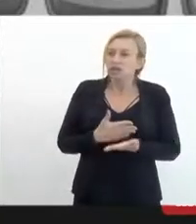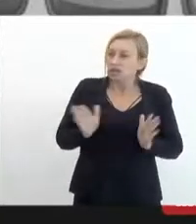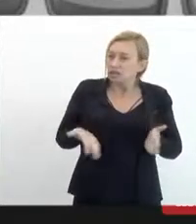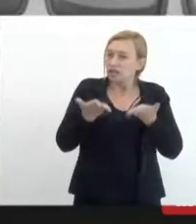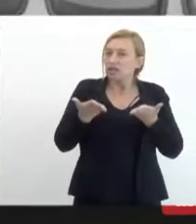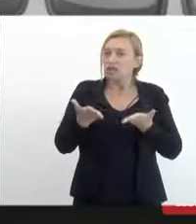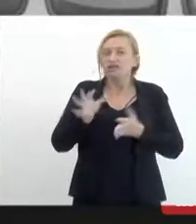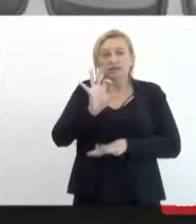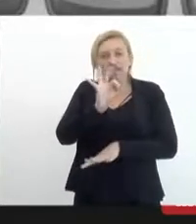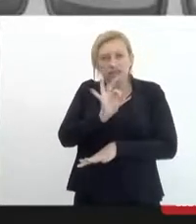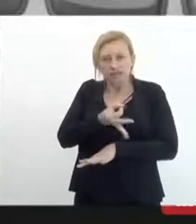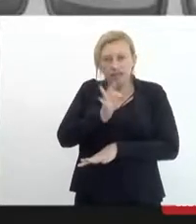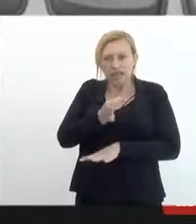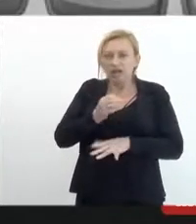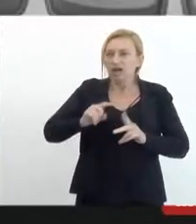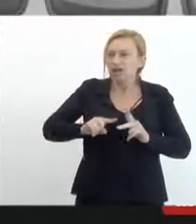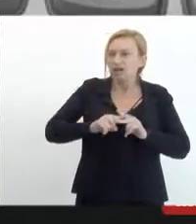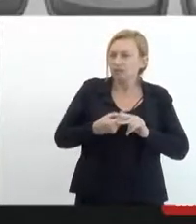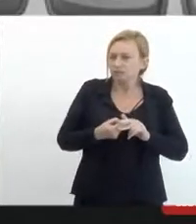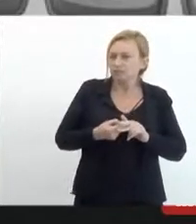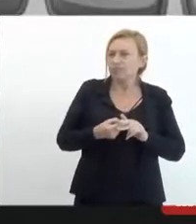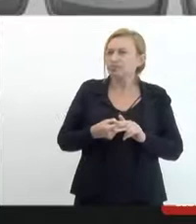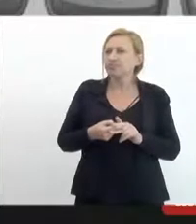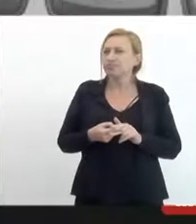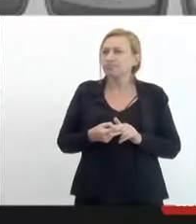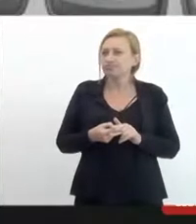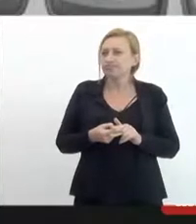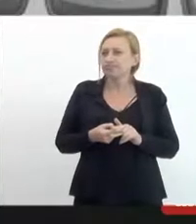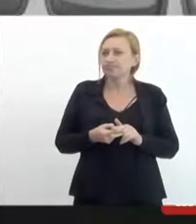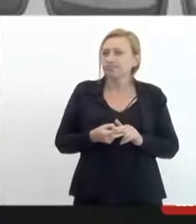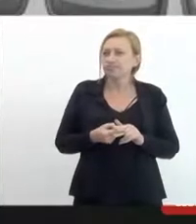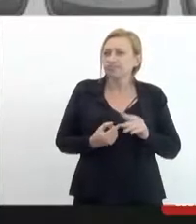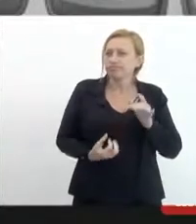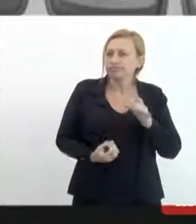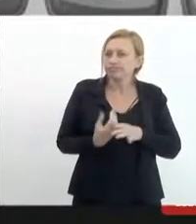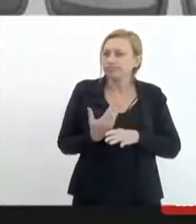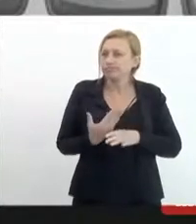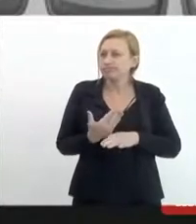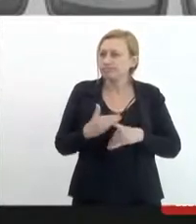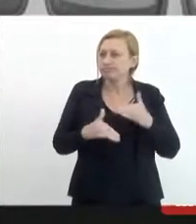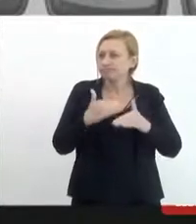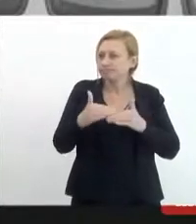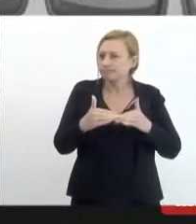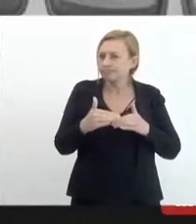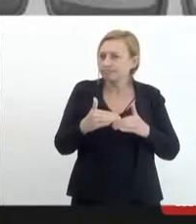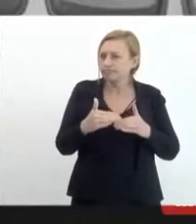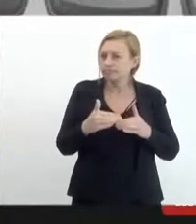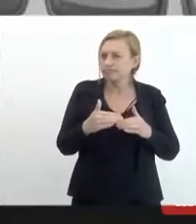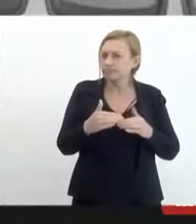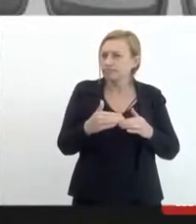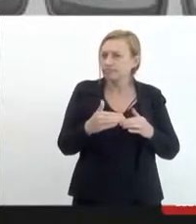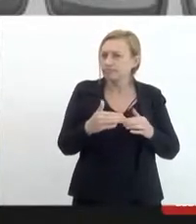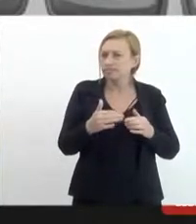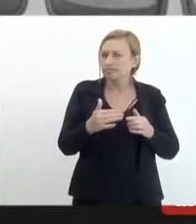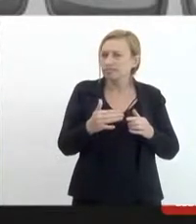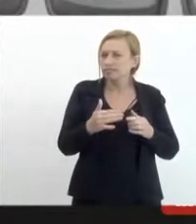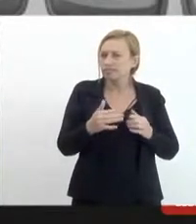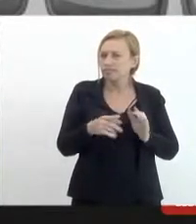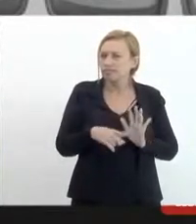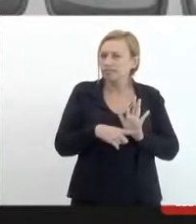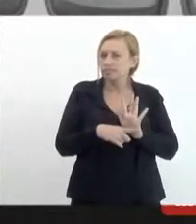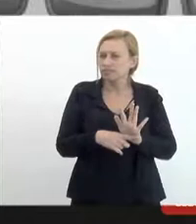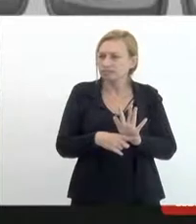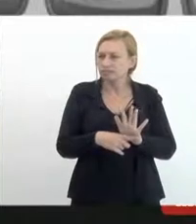iniciativas legais, regulamentares, prospectivas de modo a atacar a causa raiz dos problemas, não basta